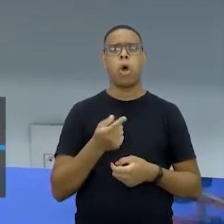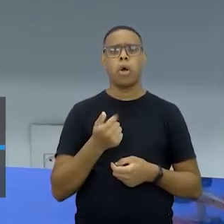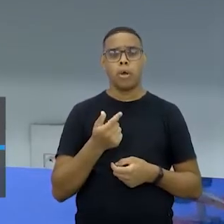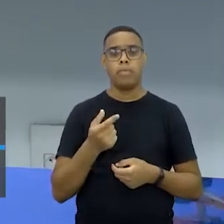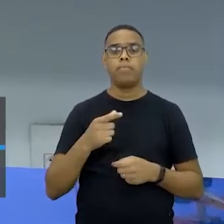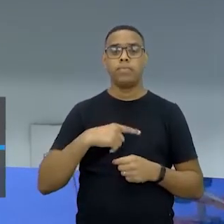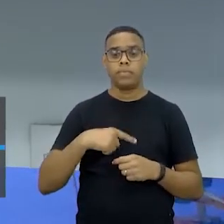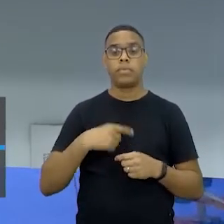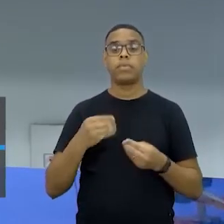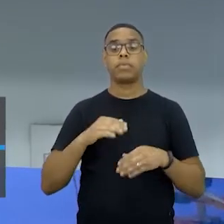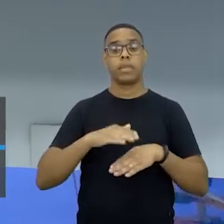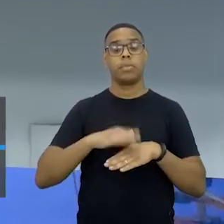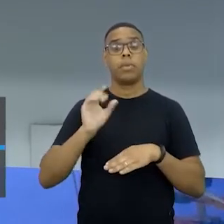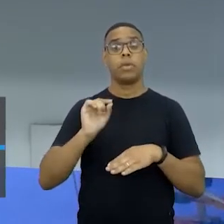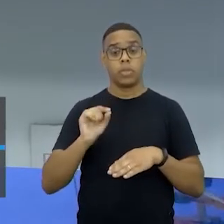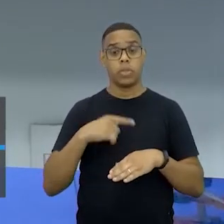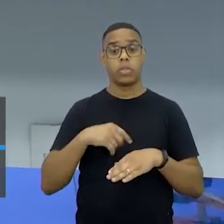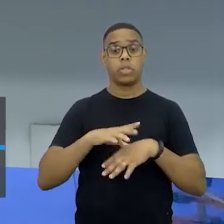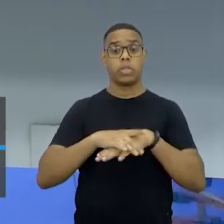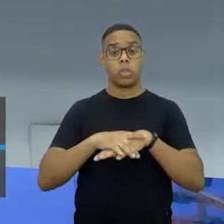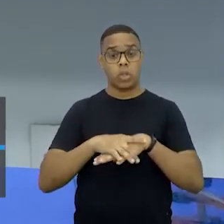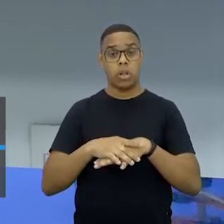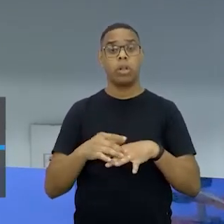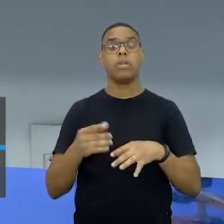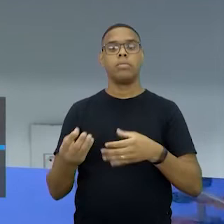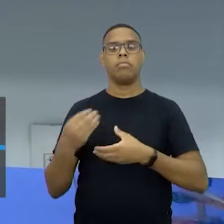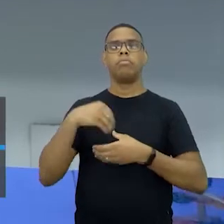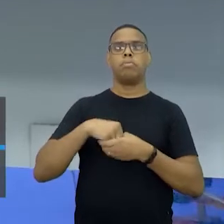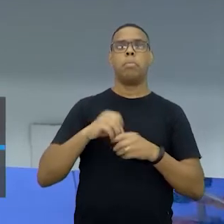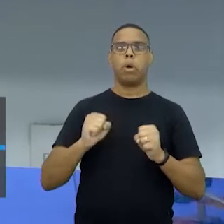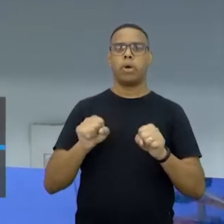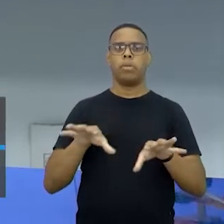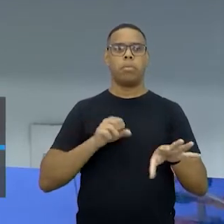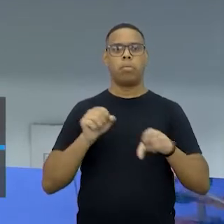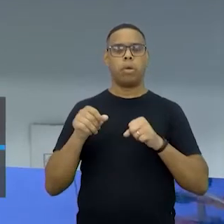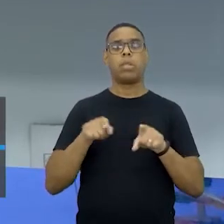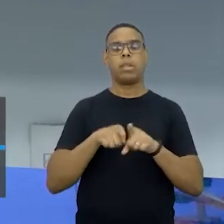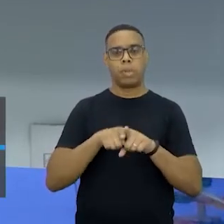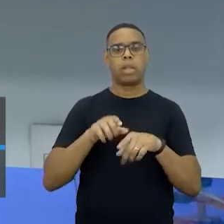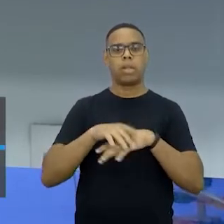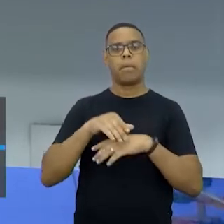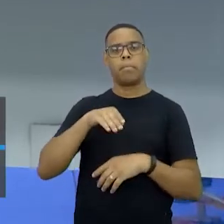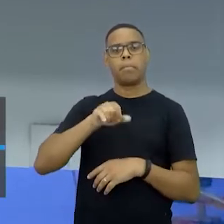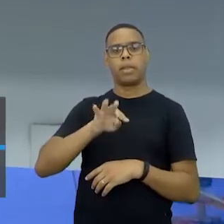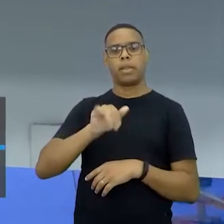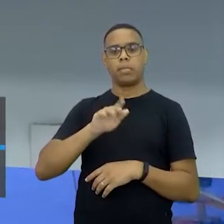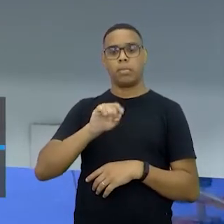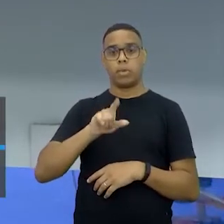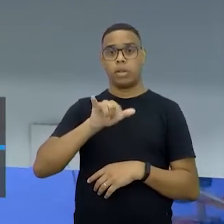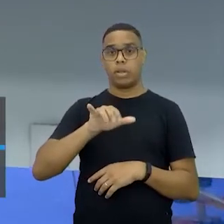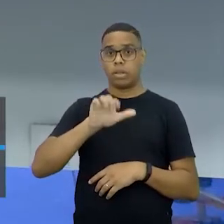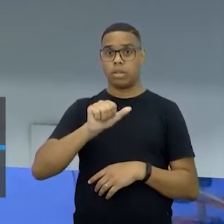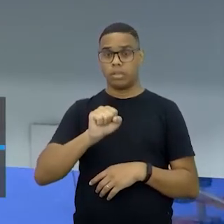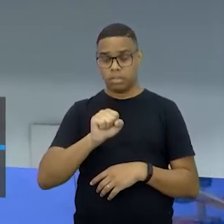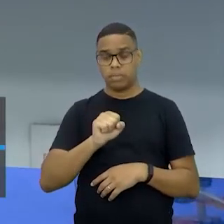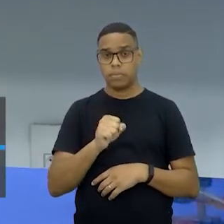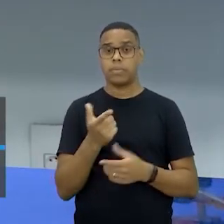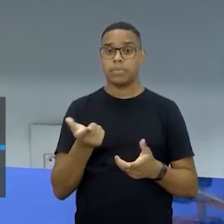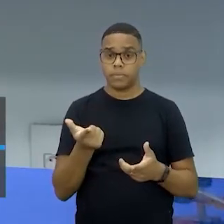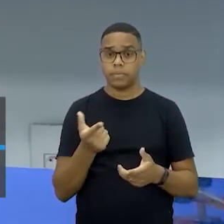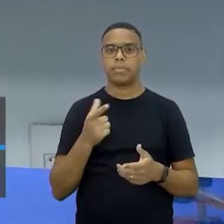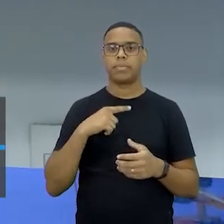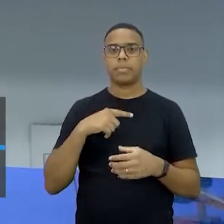a gente tem uma carga muito maior aí de doenças e imunológicos e também metabólicas muitos então desses